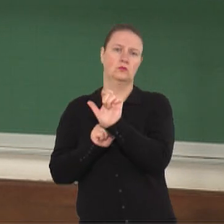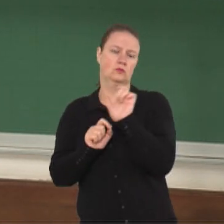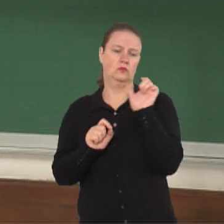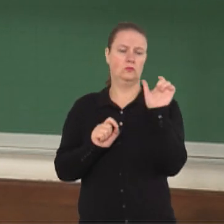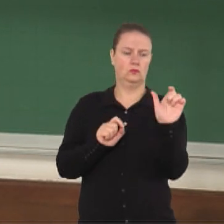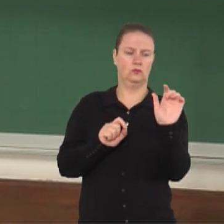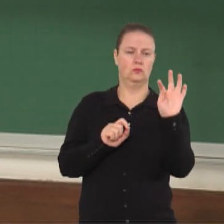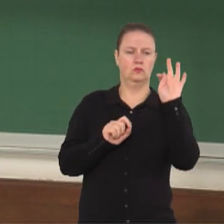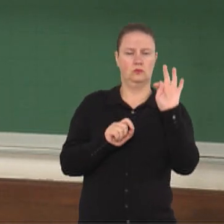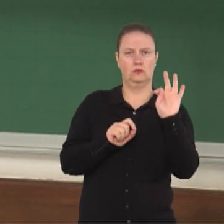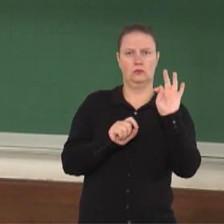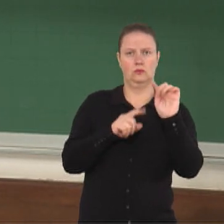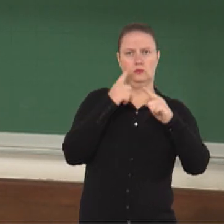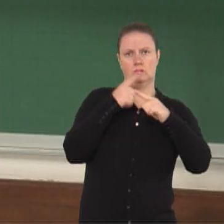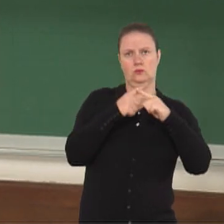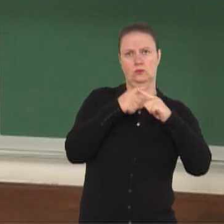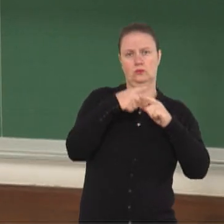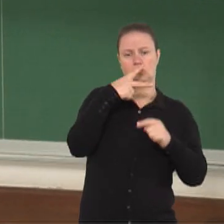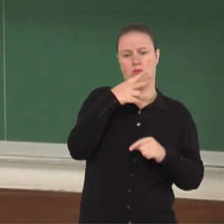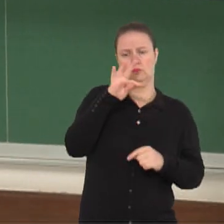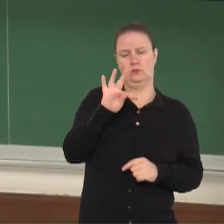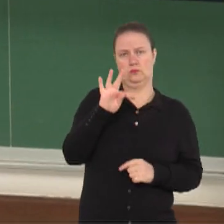t multiplicando menos 2t